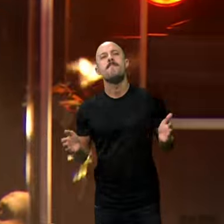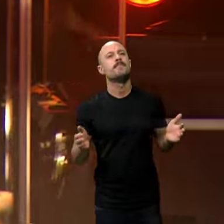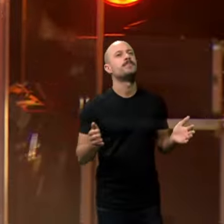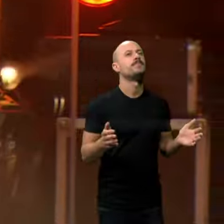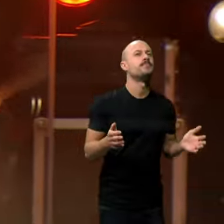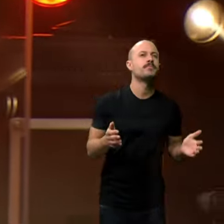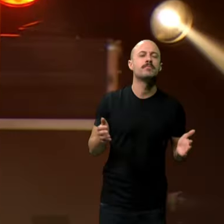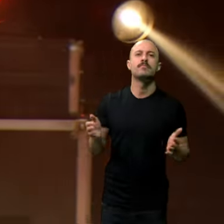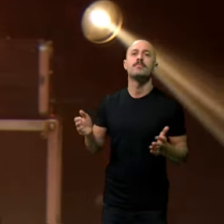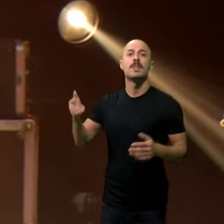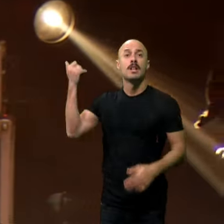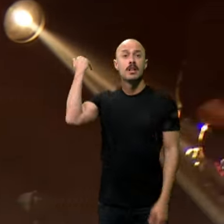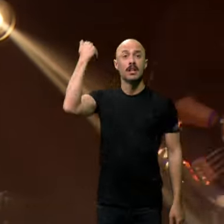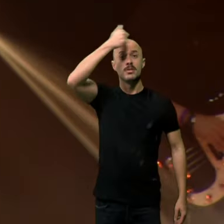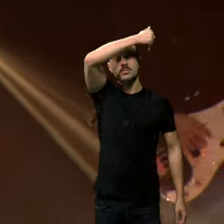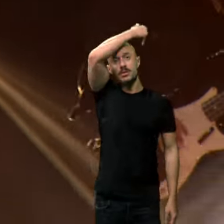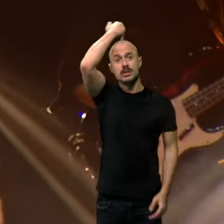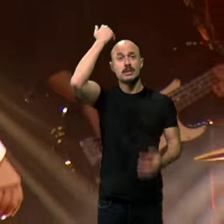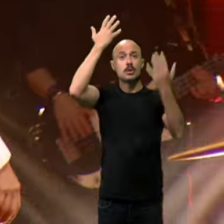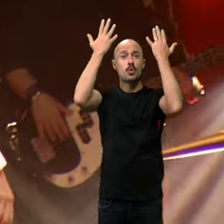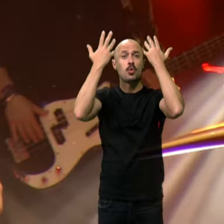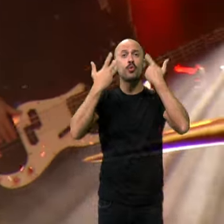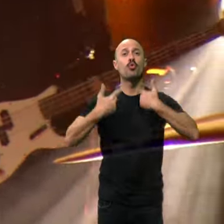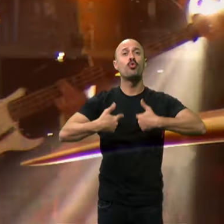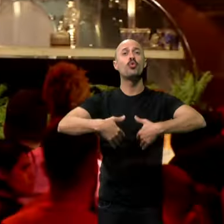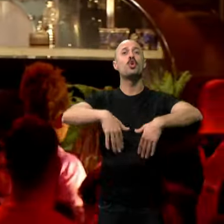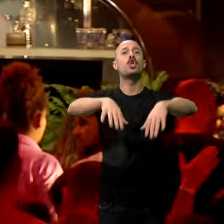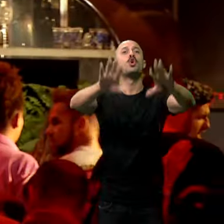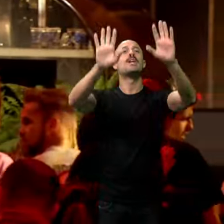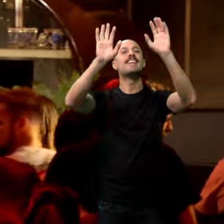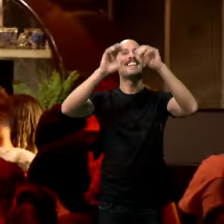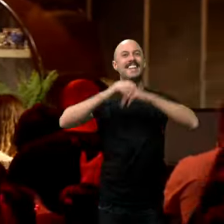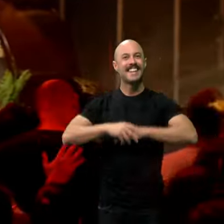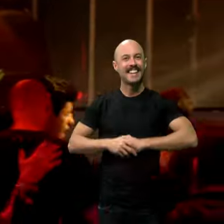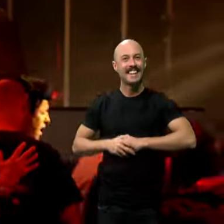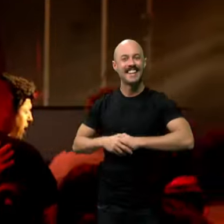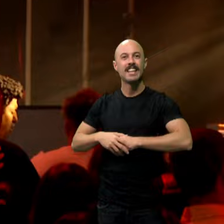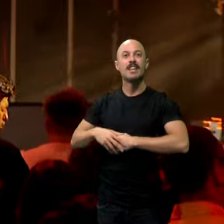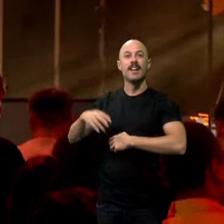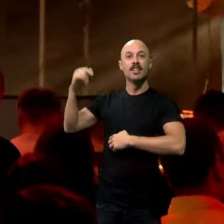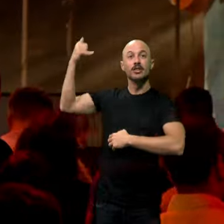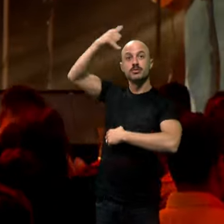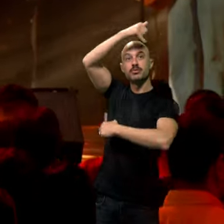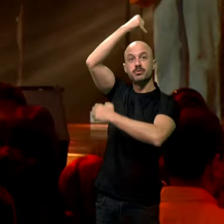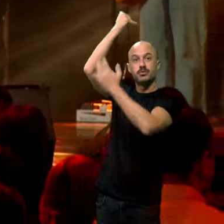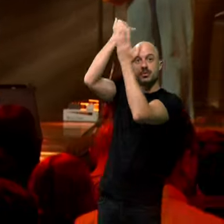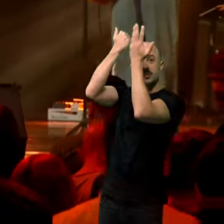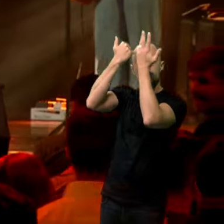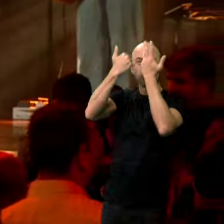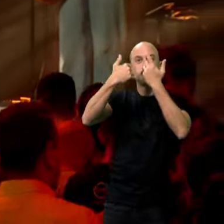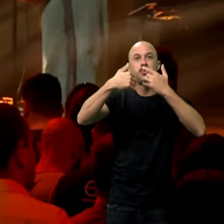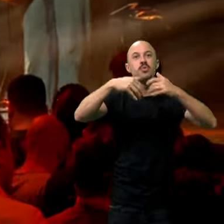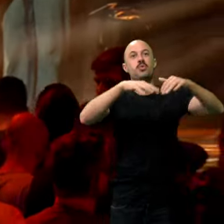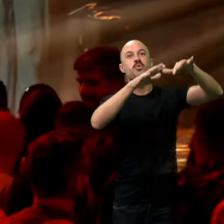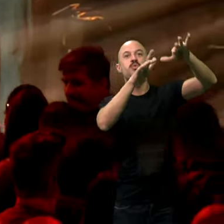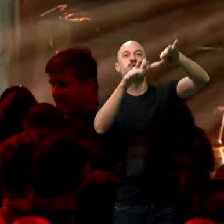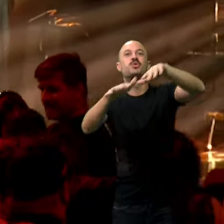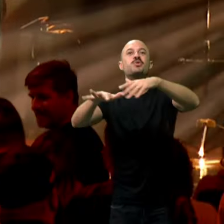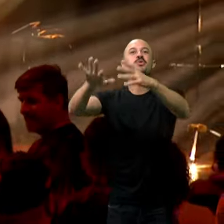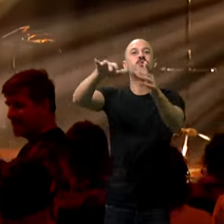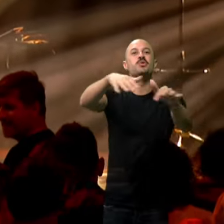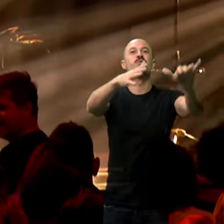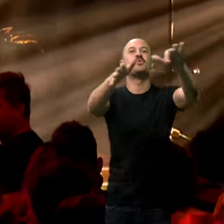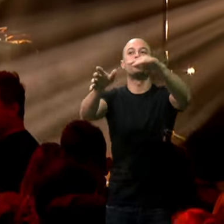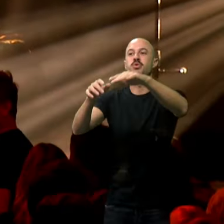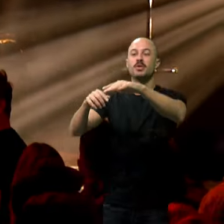Que a unção de um flua para outro. Você pode ser escasso em uma área, mas em outra área Deus te abençoa. Que a unção